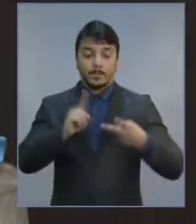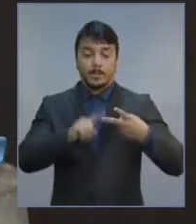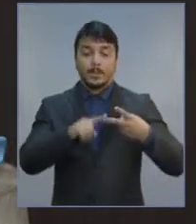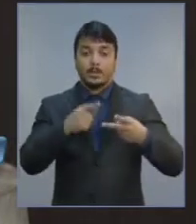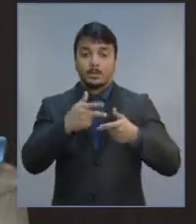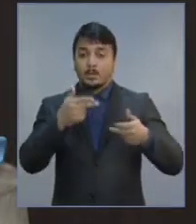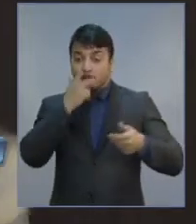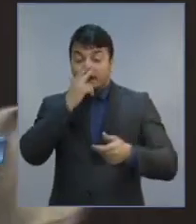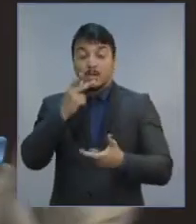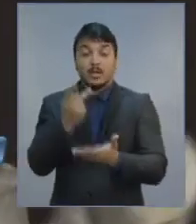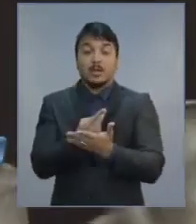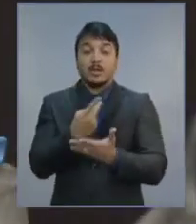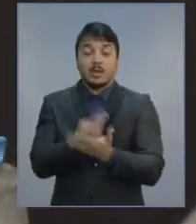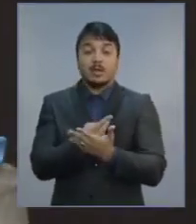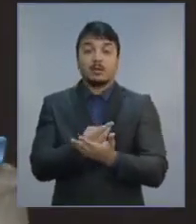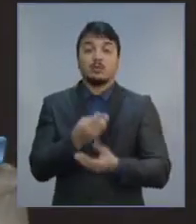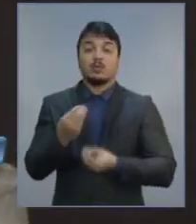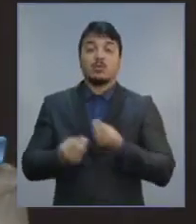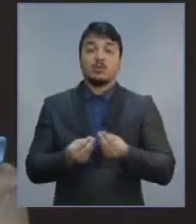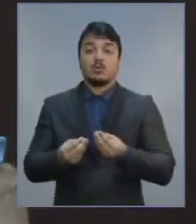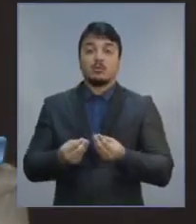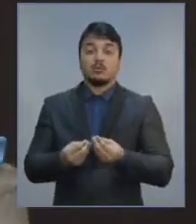efeito colateral